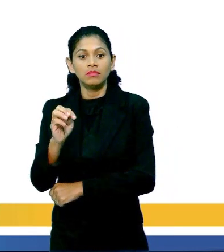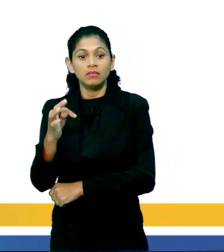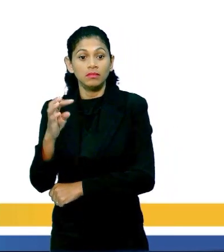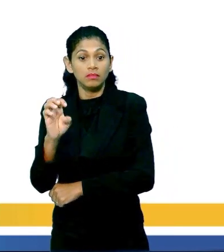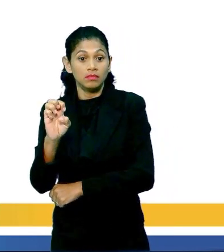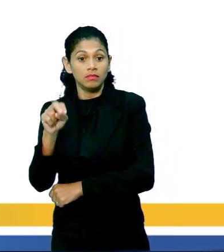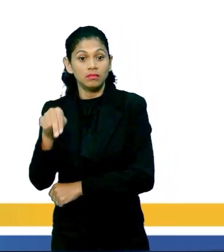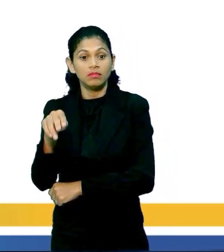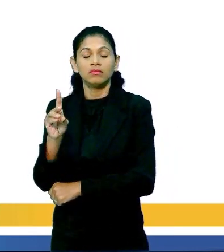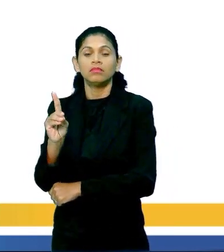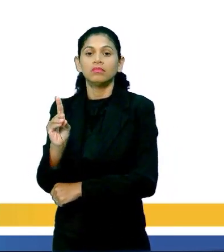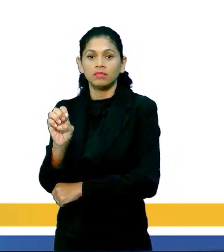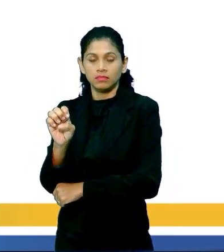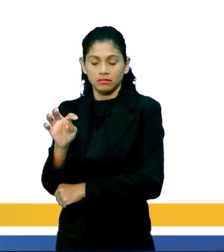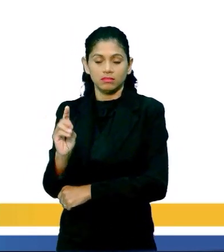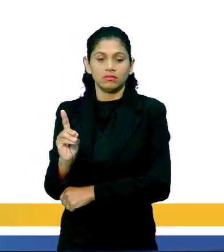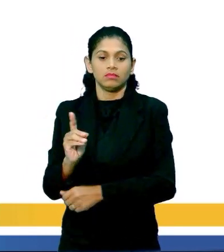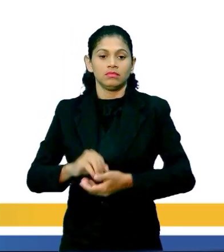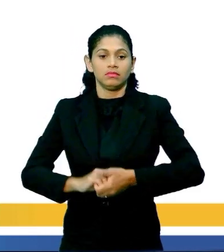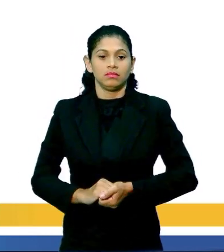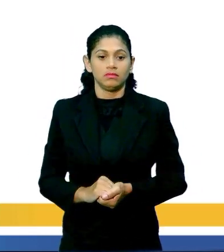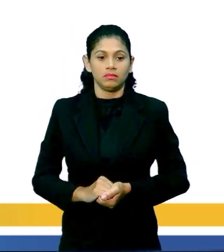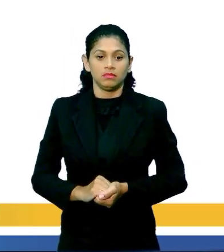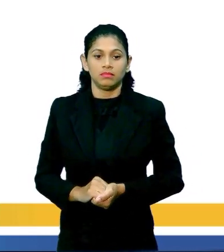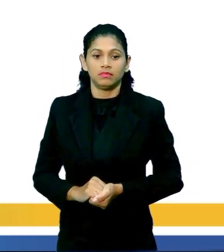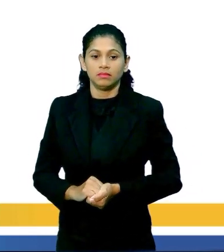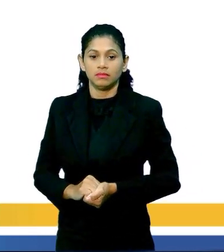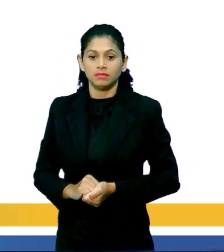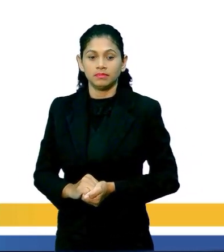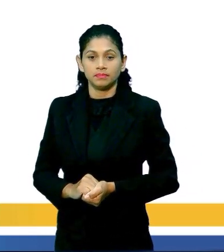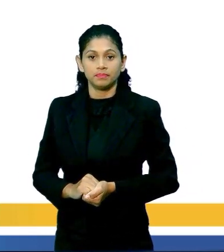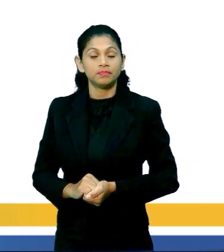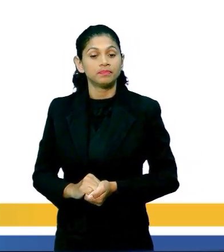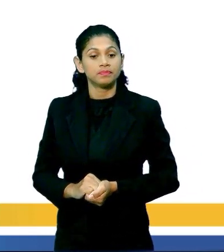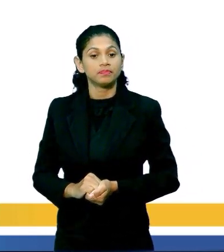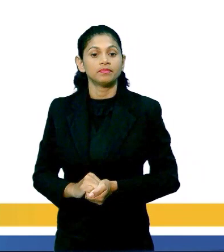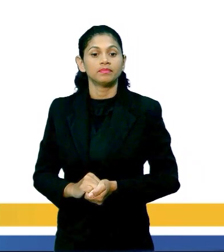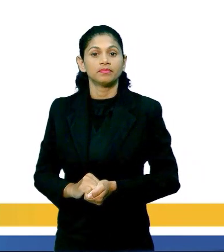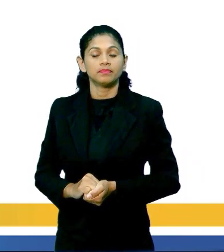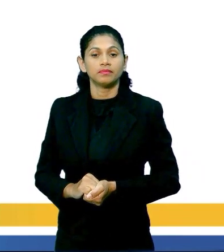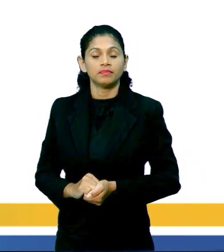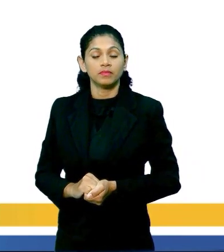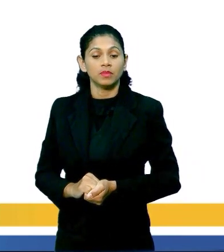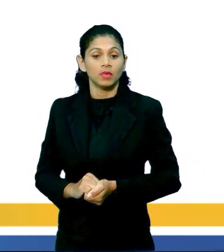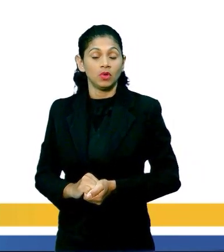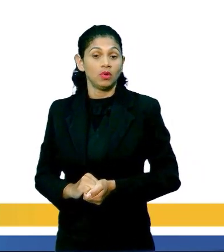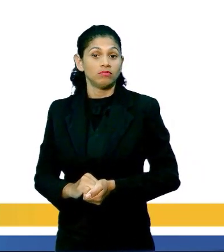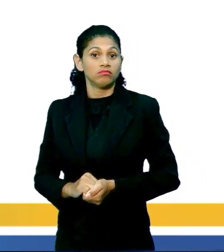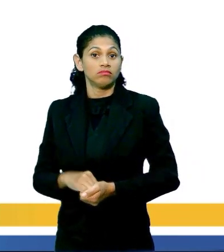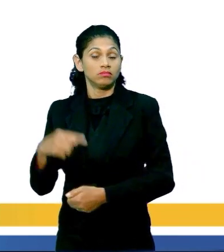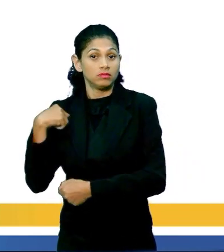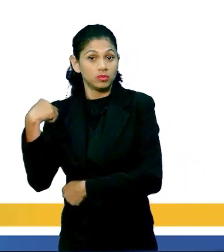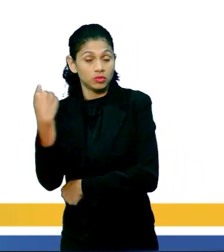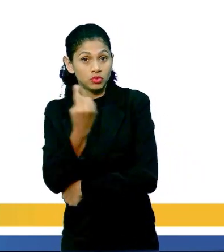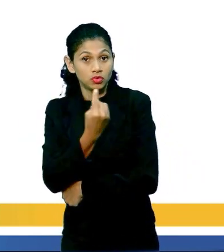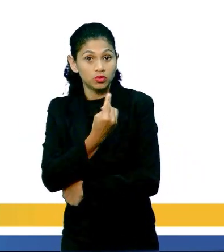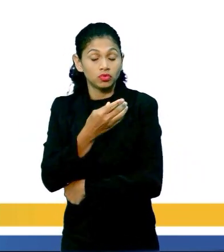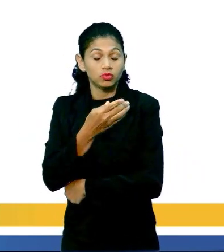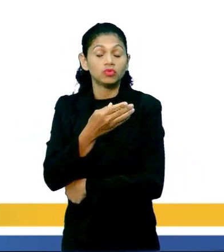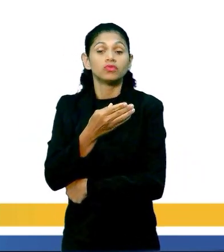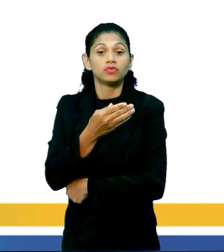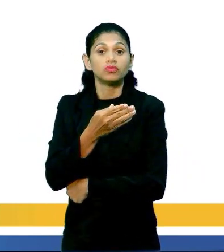Próximo exemplo. We were invited to a costume party. Nós fomos convidados para uma festa